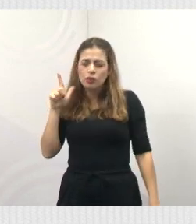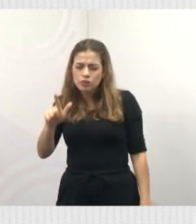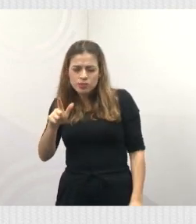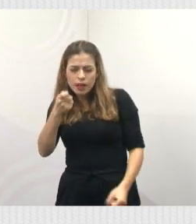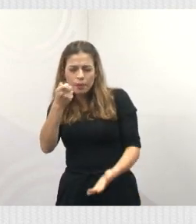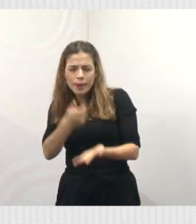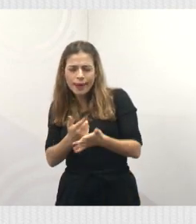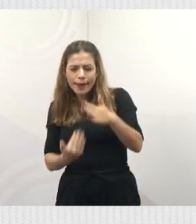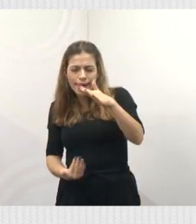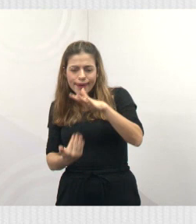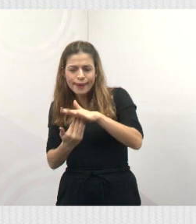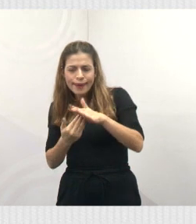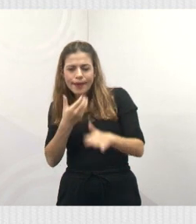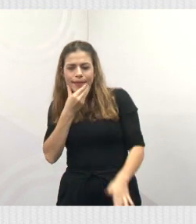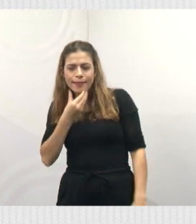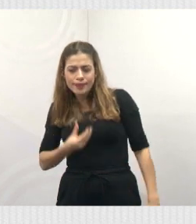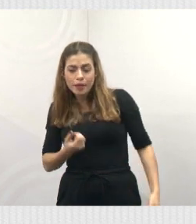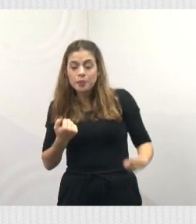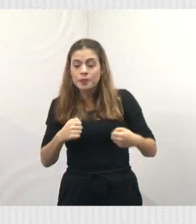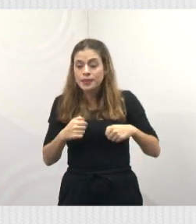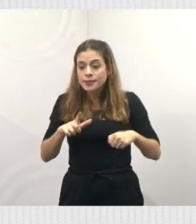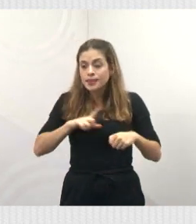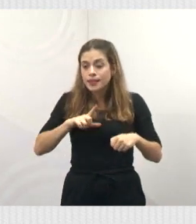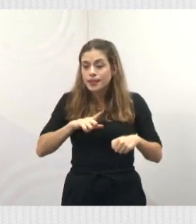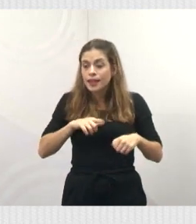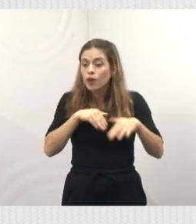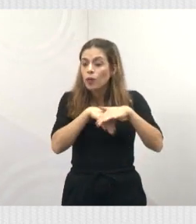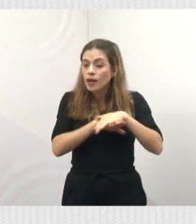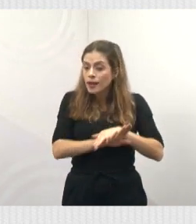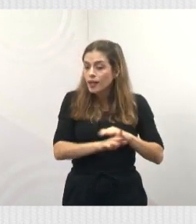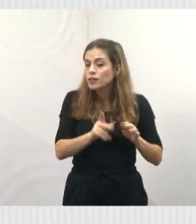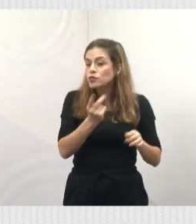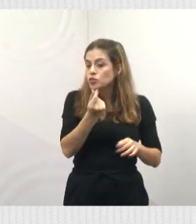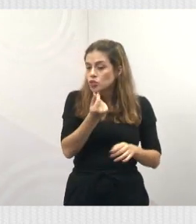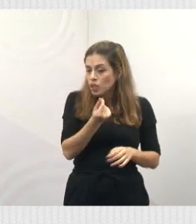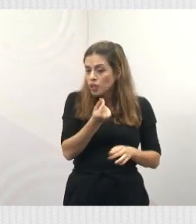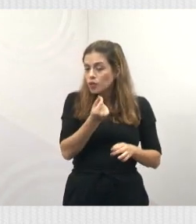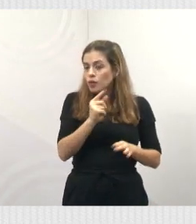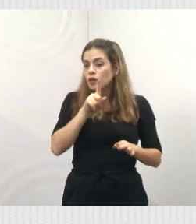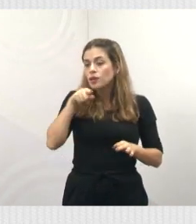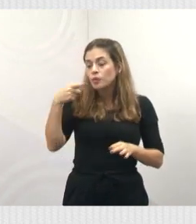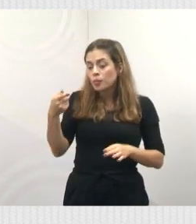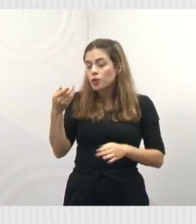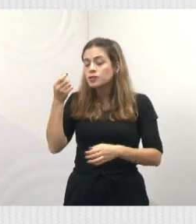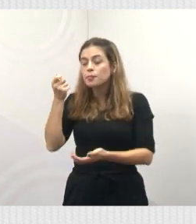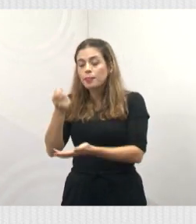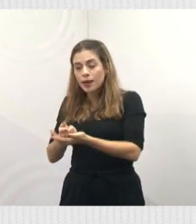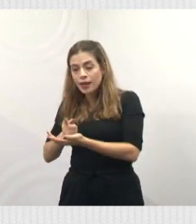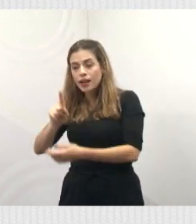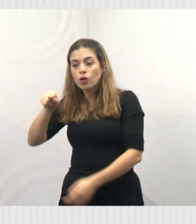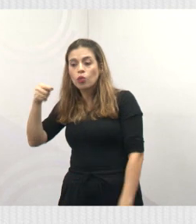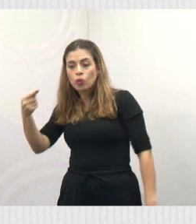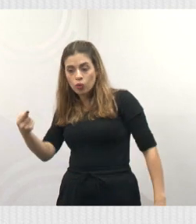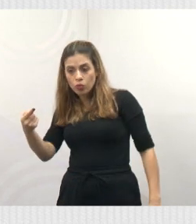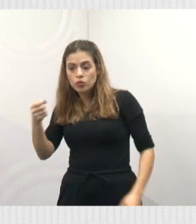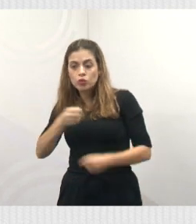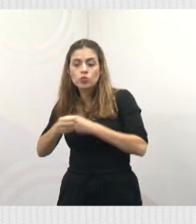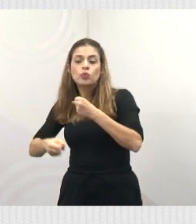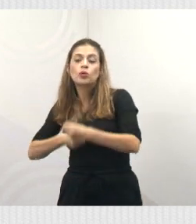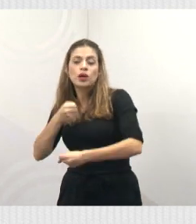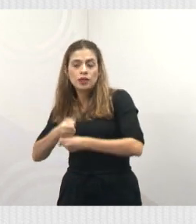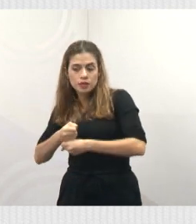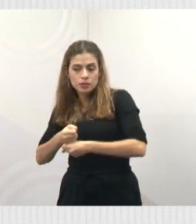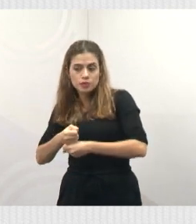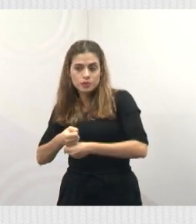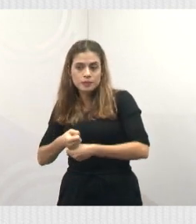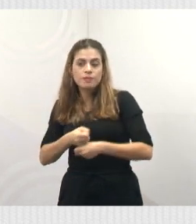dezembro, precisa deixar dinheiro em caixa para pagar nos meses subsequentes. Você tem até 3 meses, inclusive da educação,